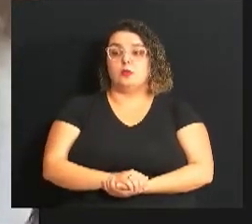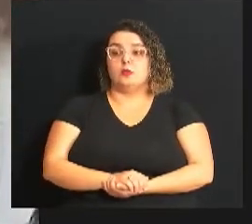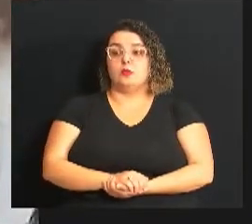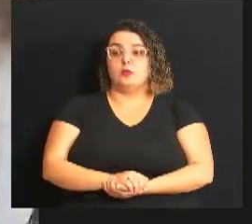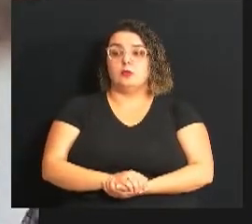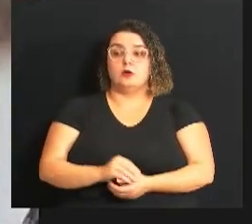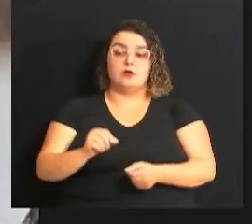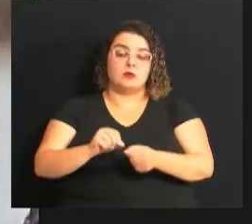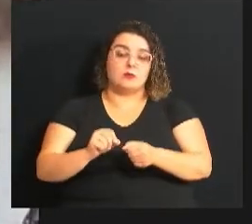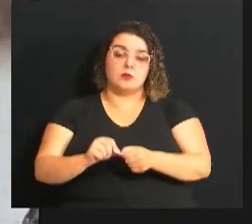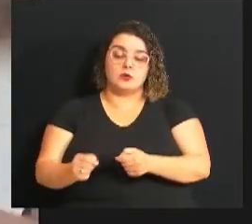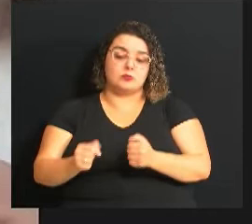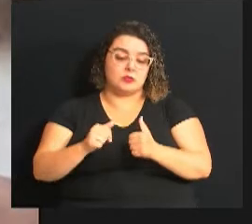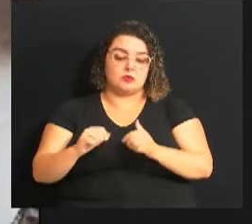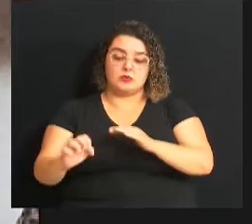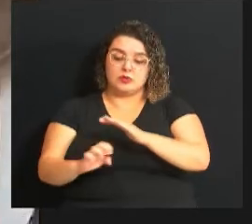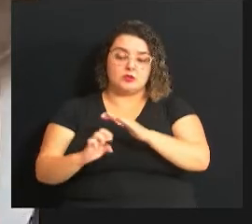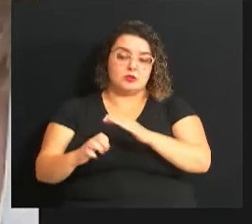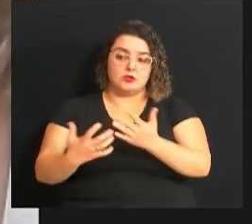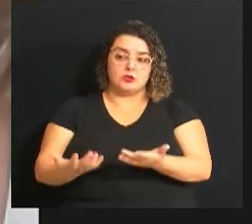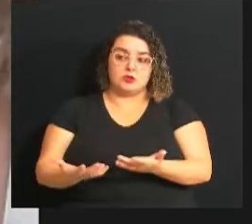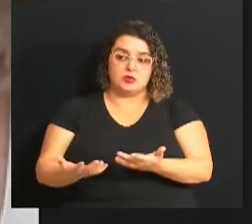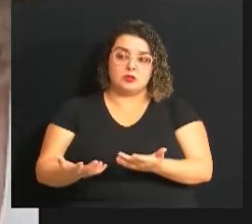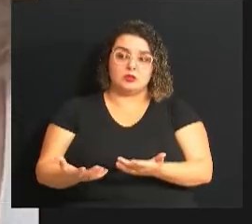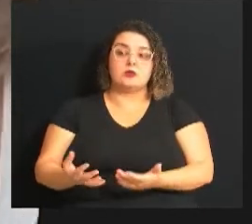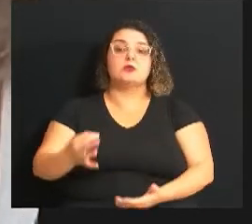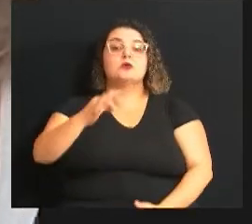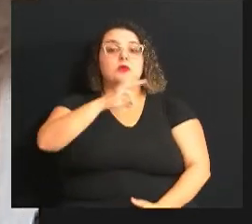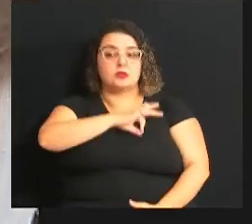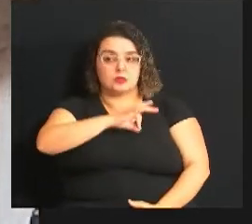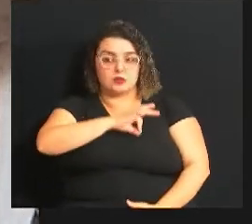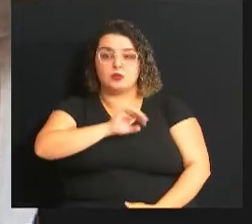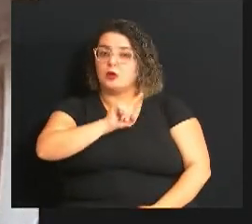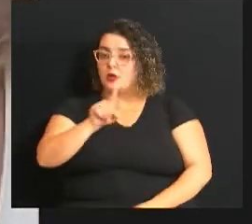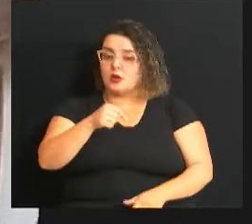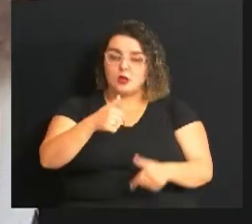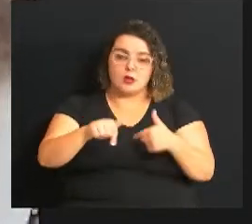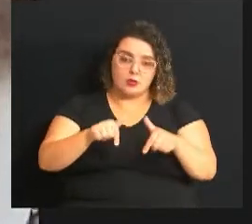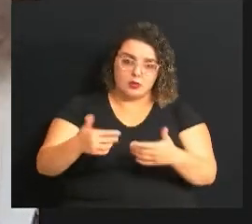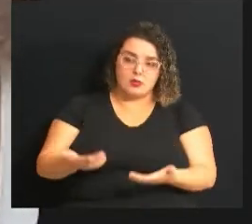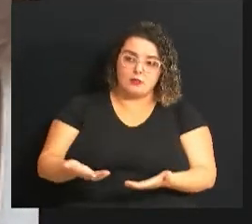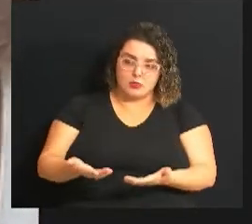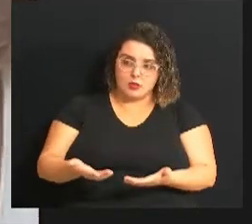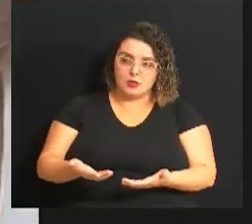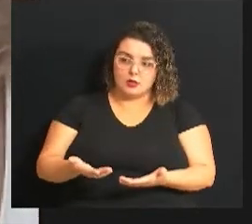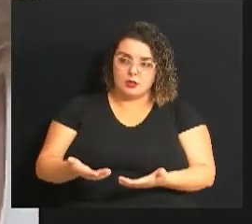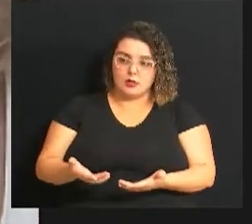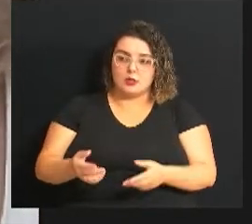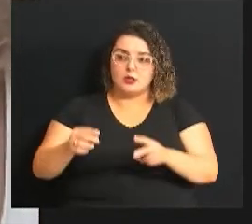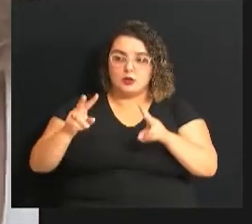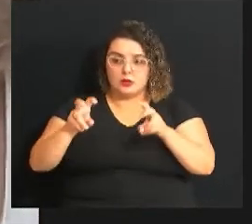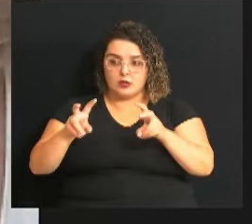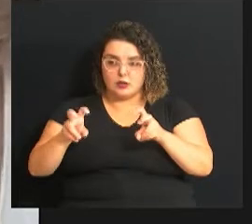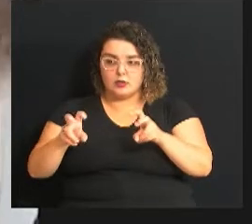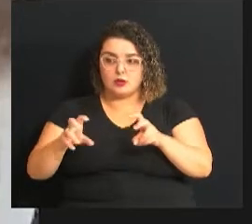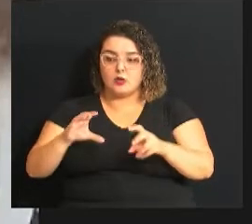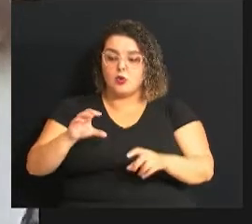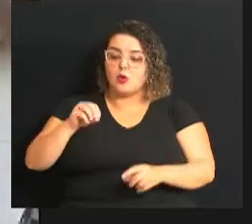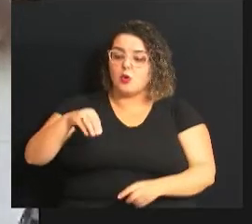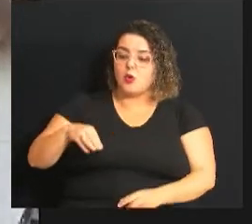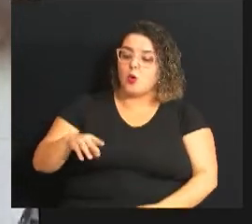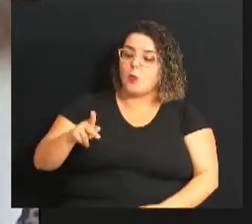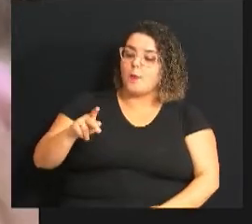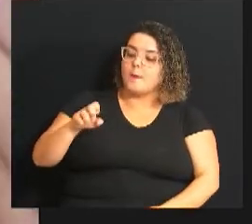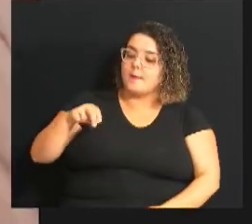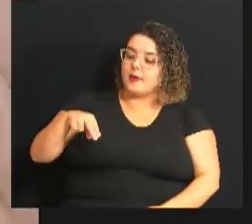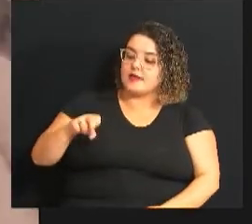da empresa em que ele foi remunerado e não trabalhou. E sempre há o que se chama de uma compensação. Então,